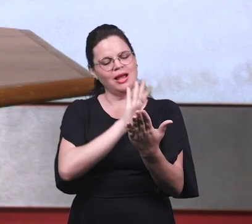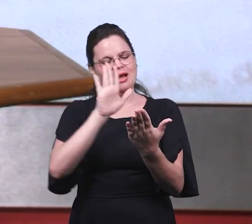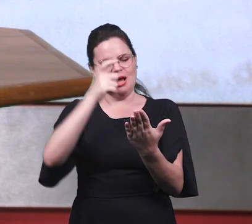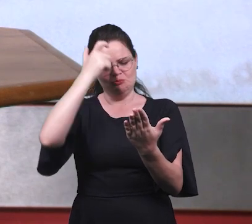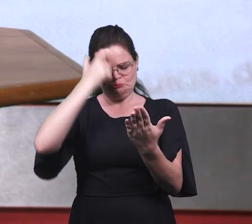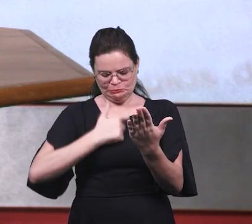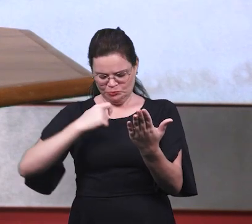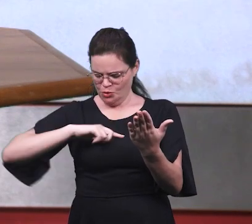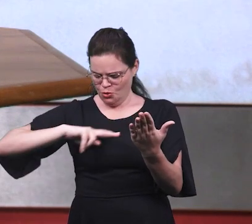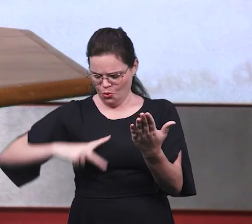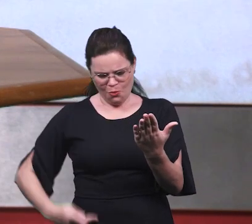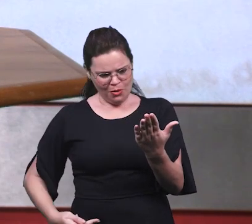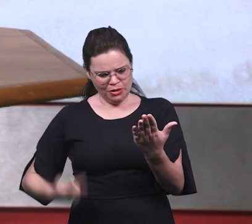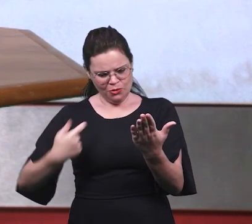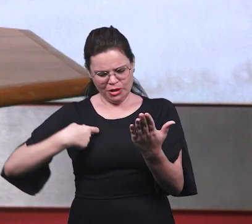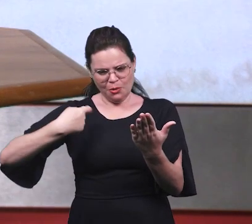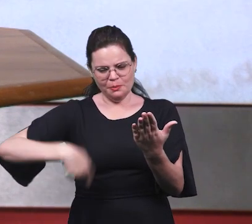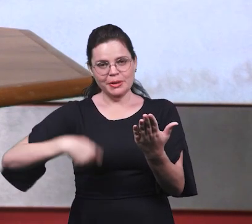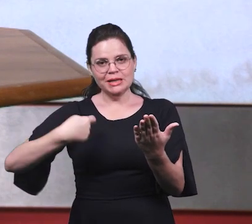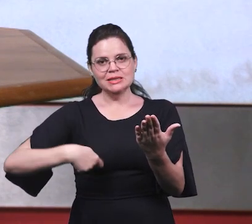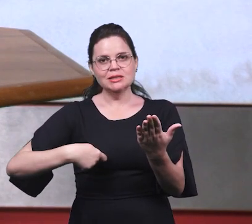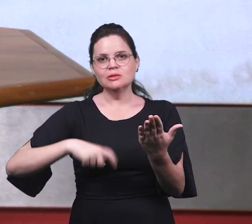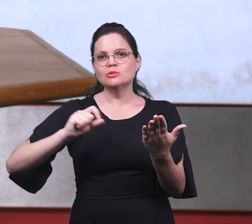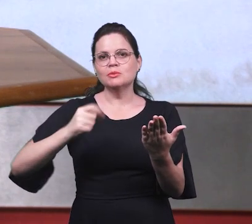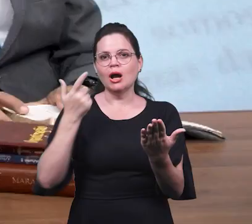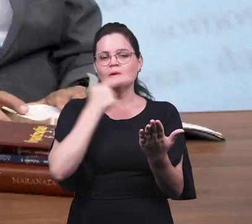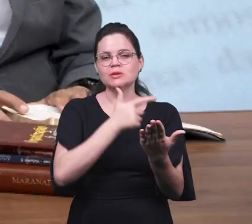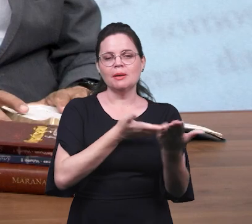em relação às demais pessoas.